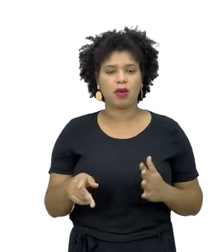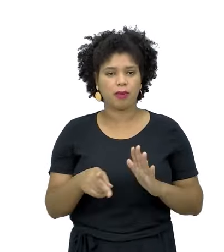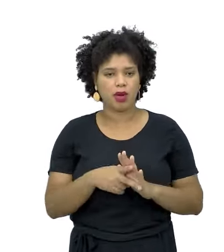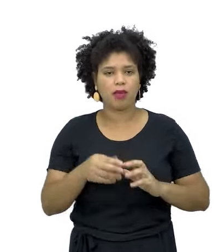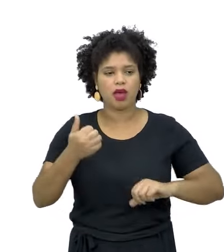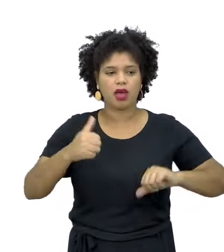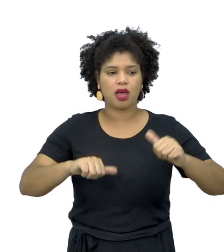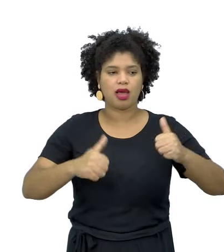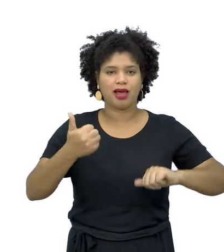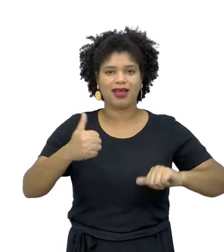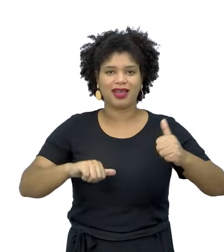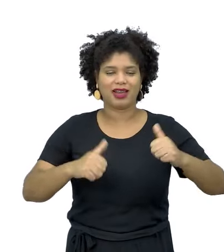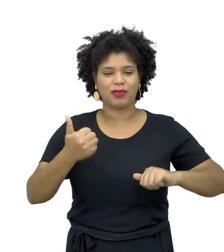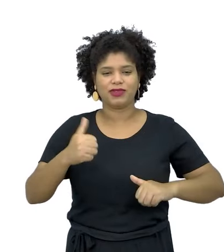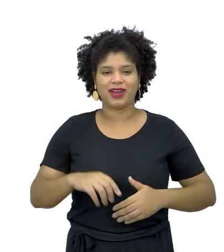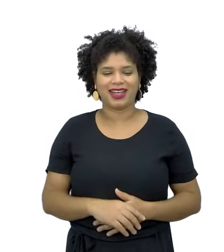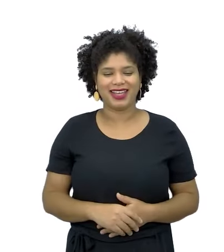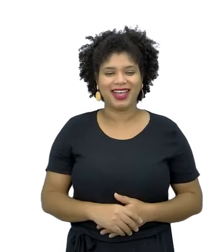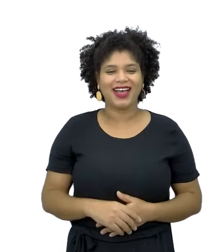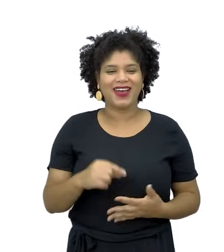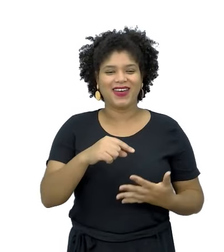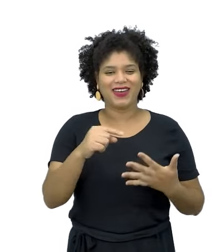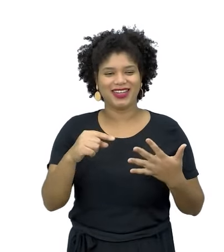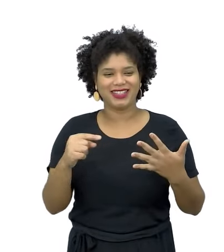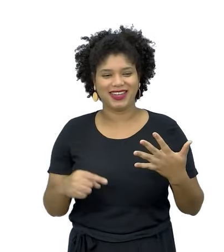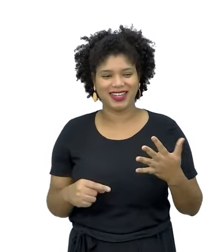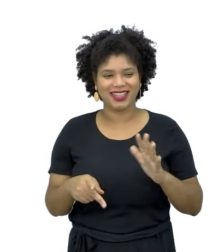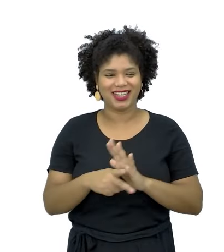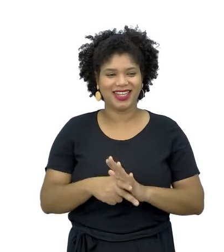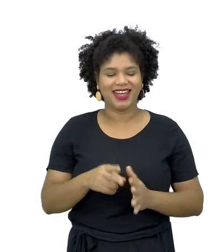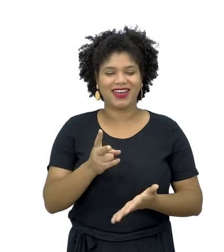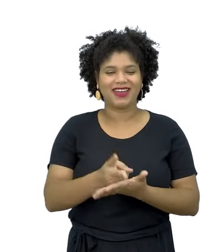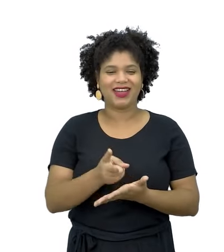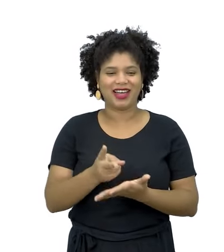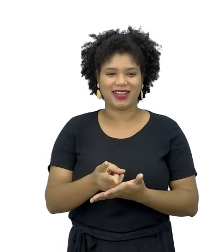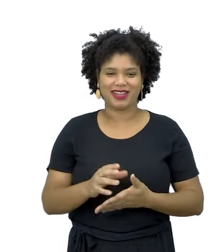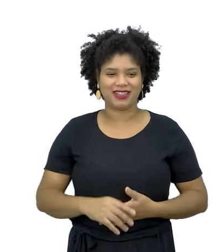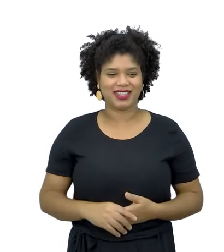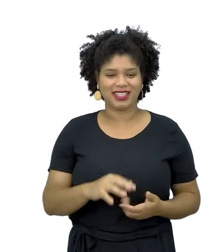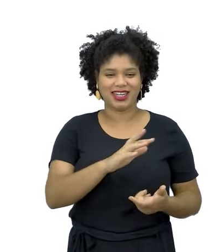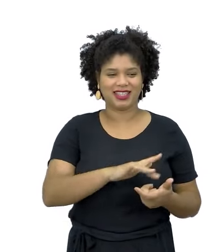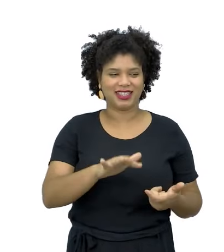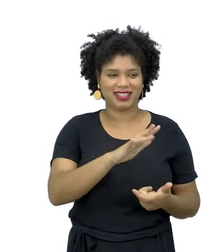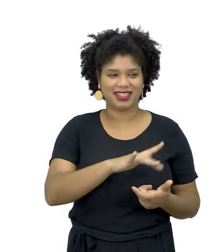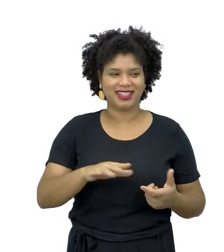avaliação processual, ok? Pode dar continuidade.